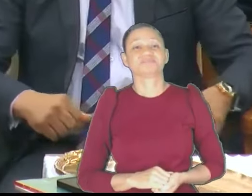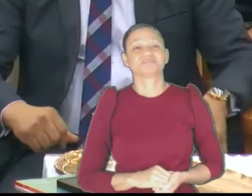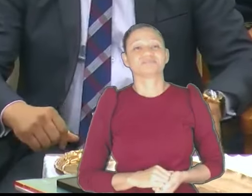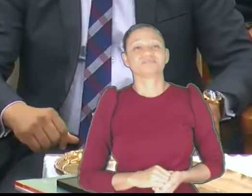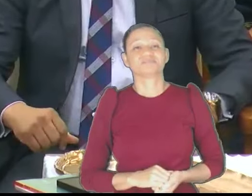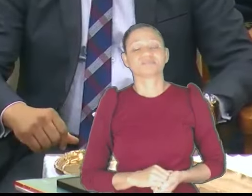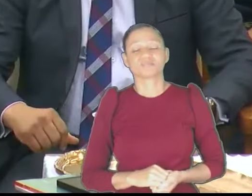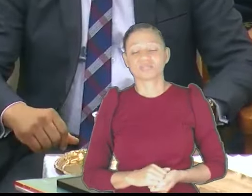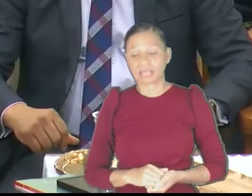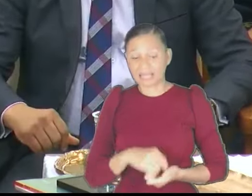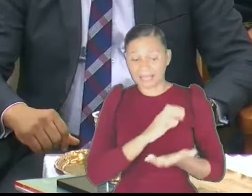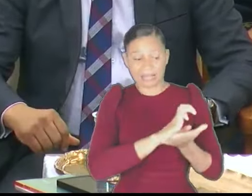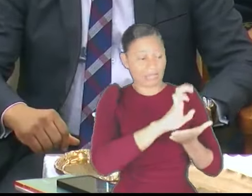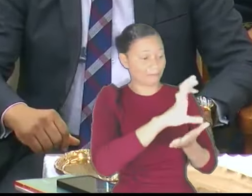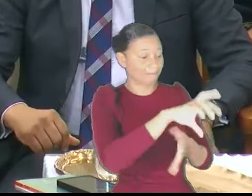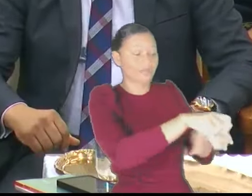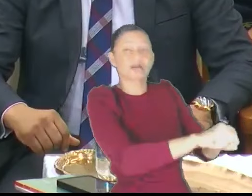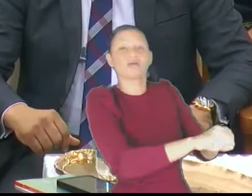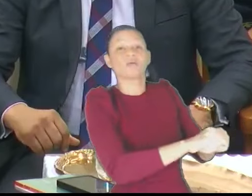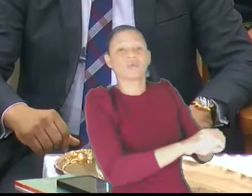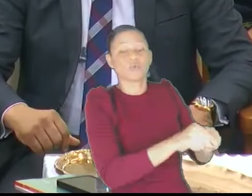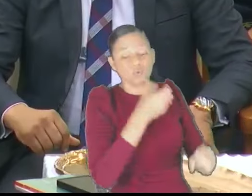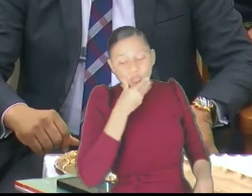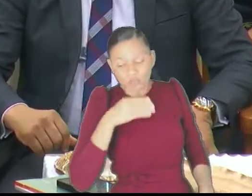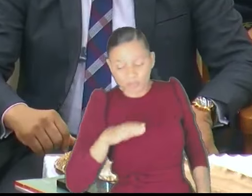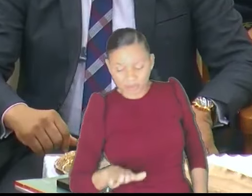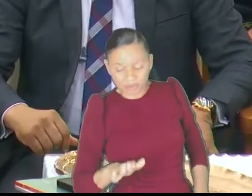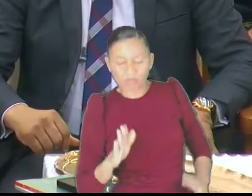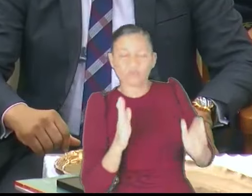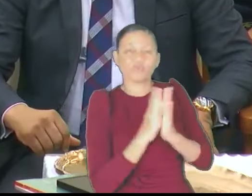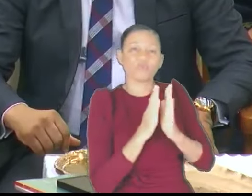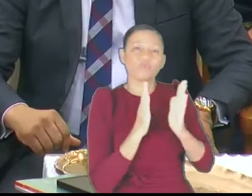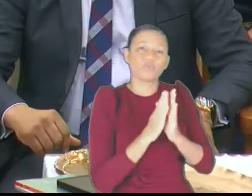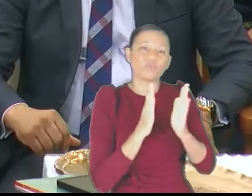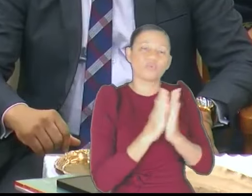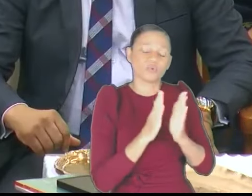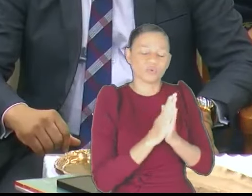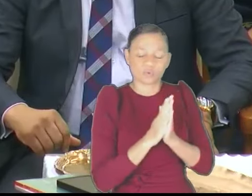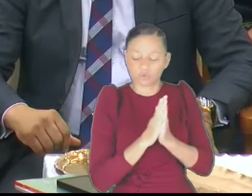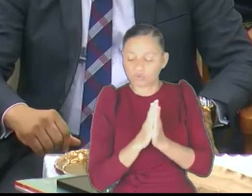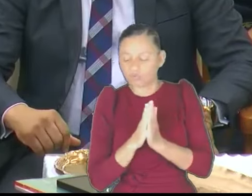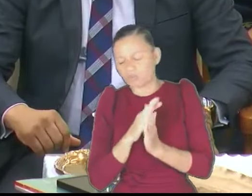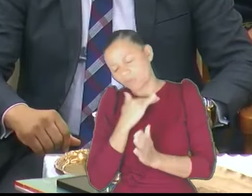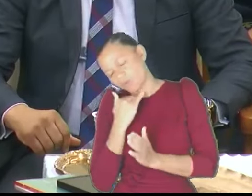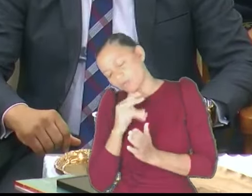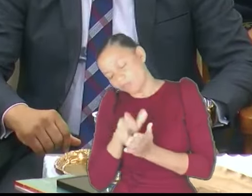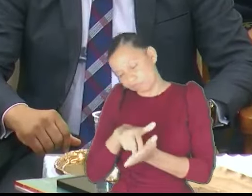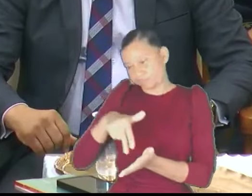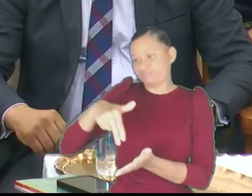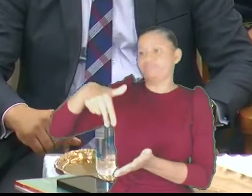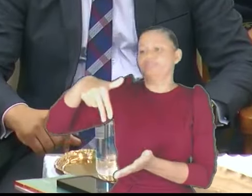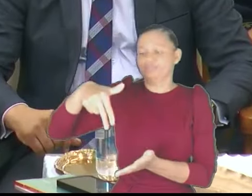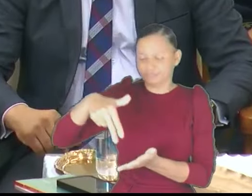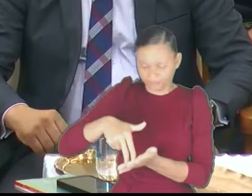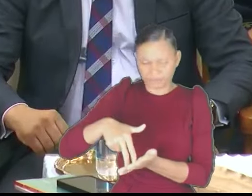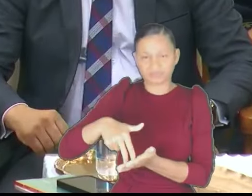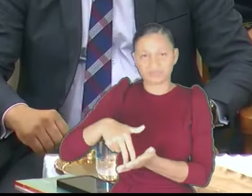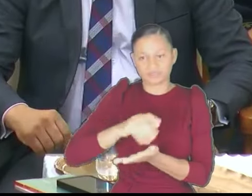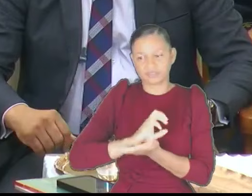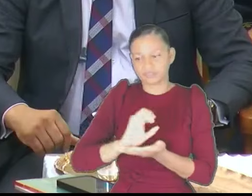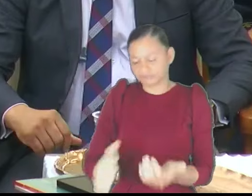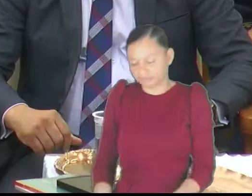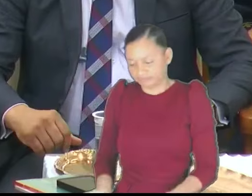Elias tomou o menino, orou por ele, o menino ressuscitou. E agora? Agora Elias chega e